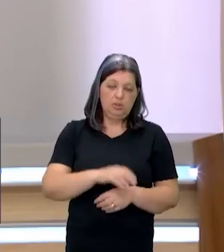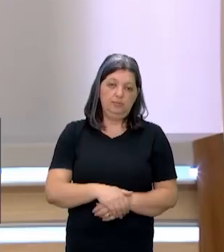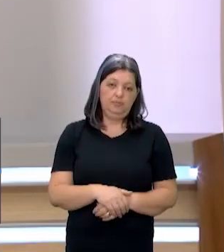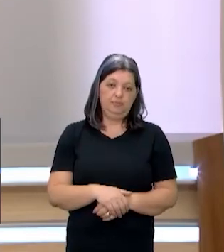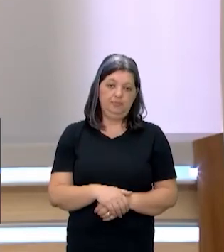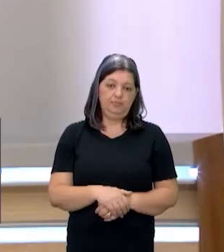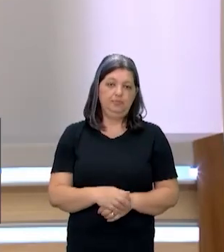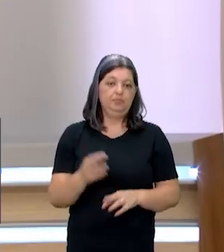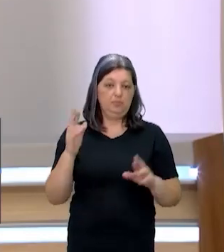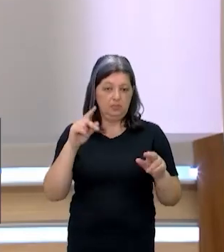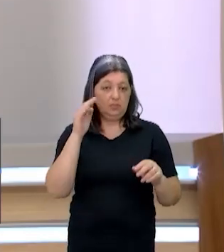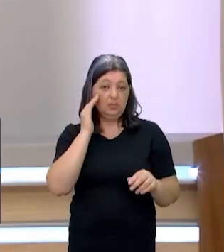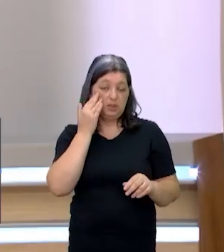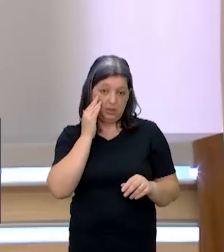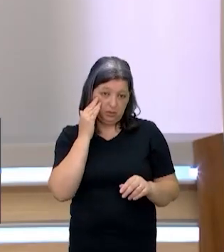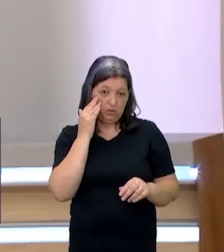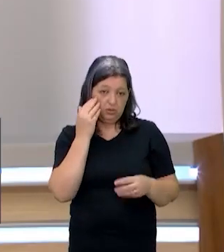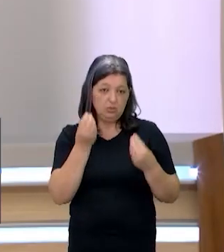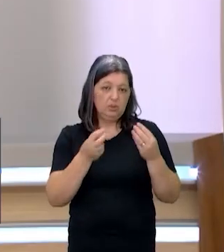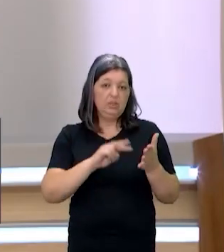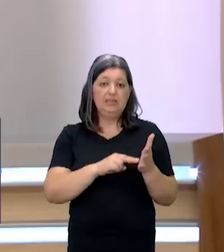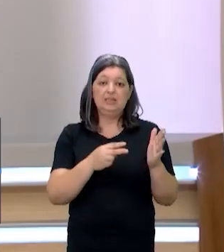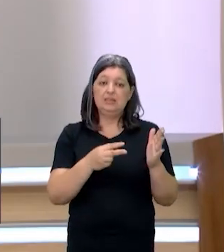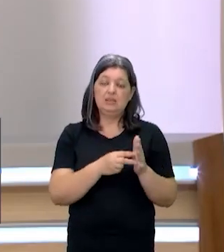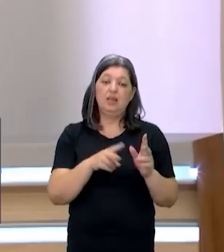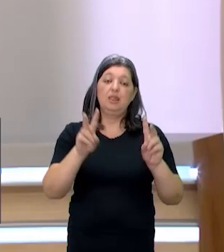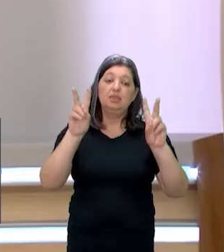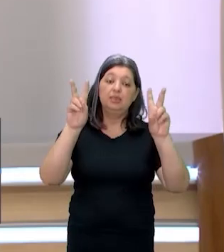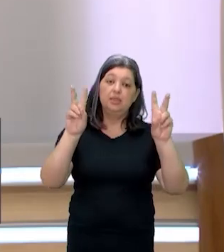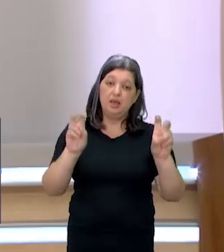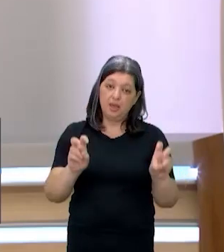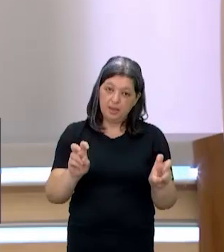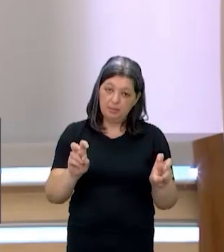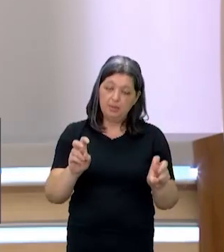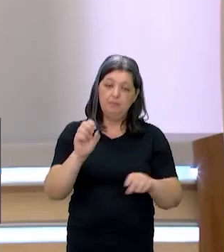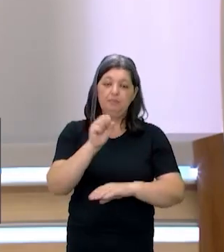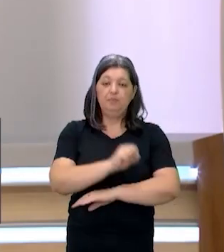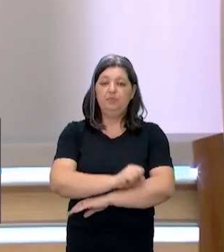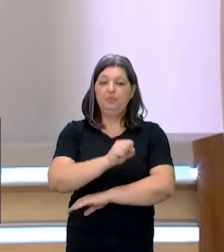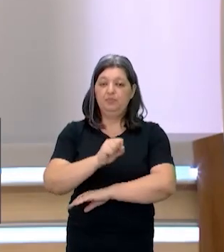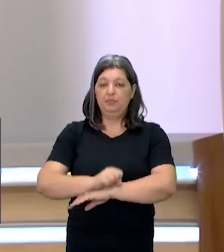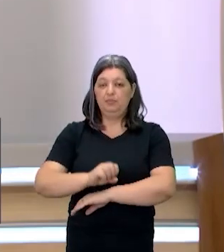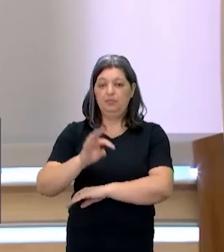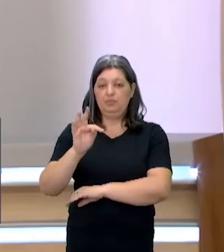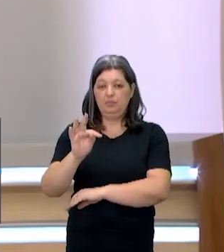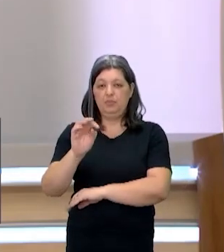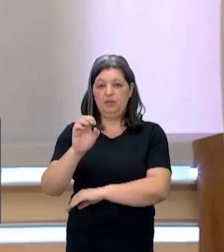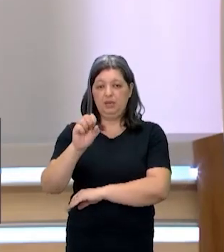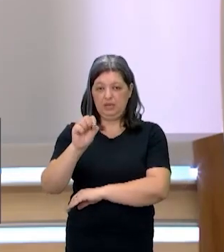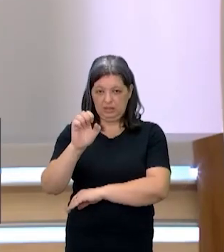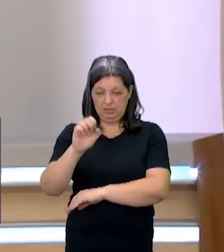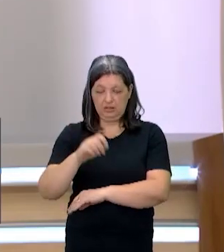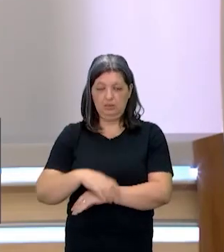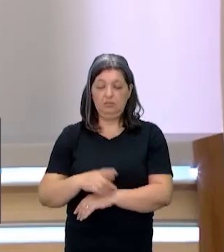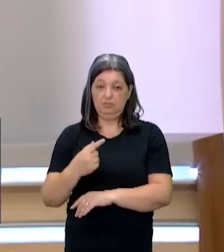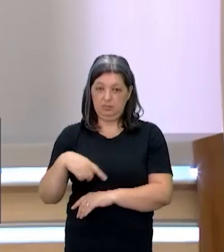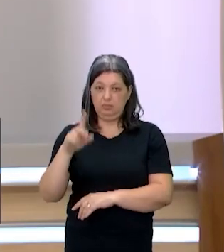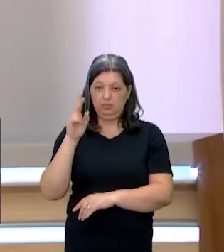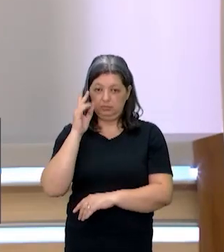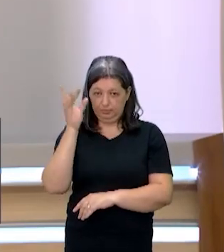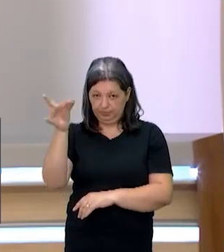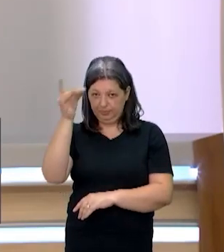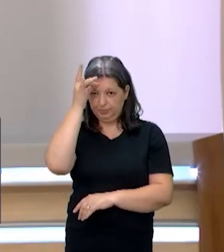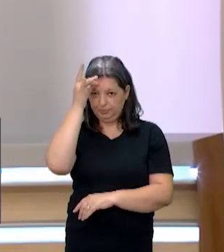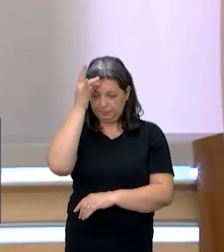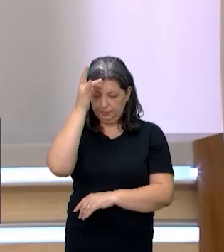Então, eu espero que vocês tenham entendido o que é tema, tese, Quais são os... Então, pega bem a aula aí, ó.